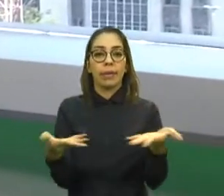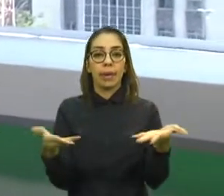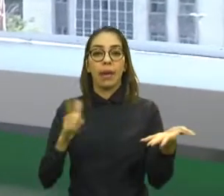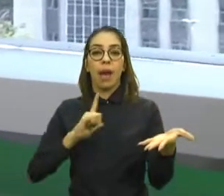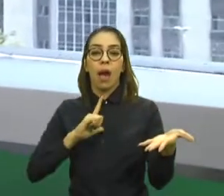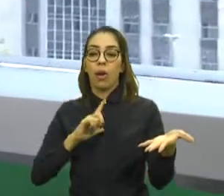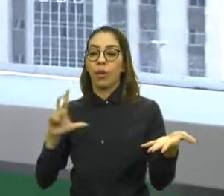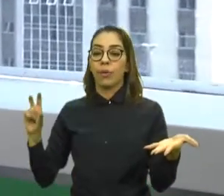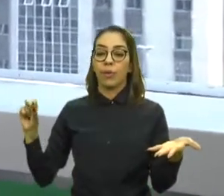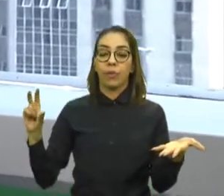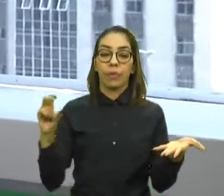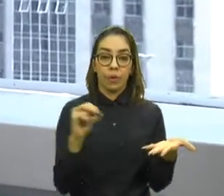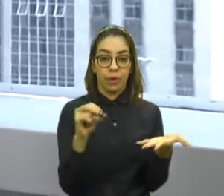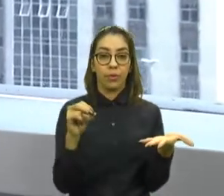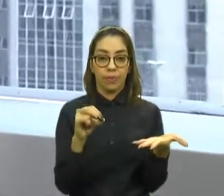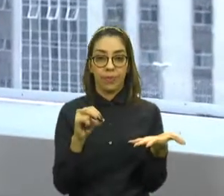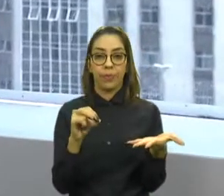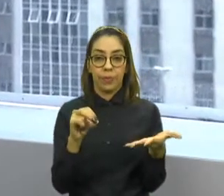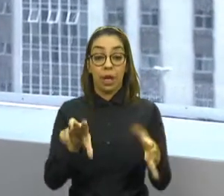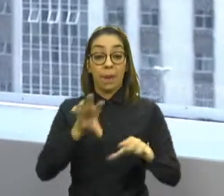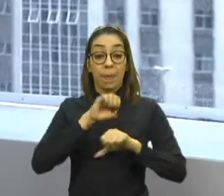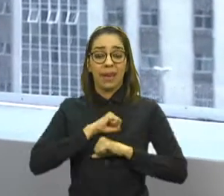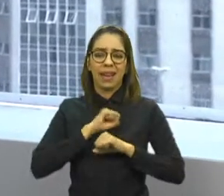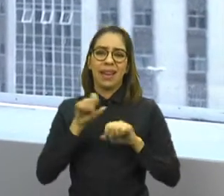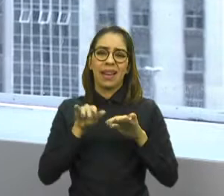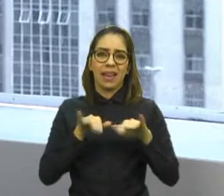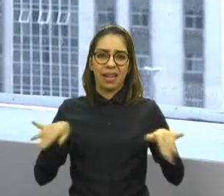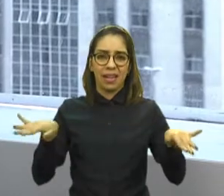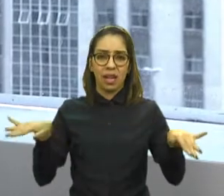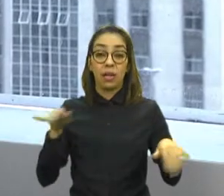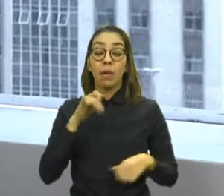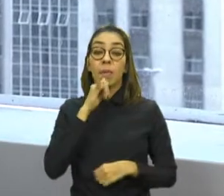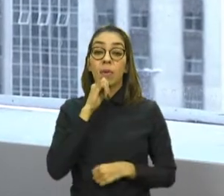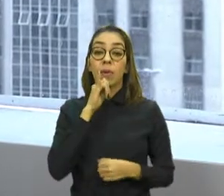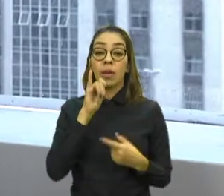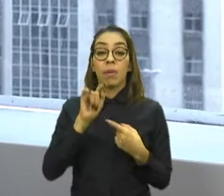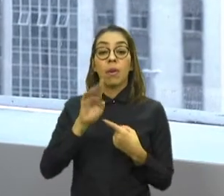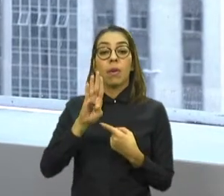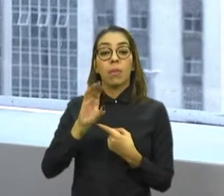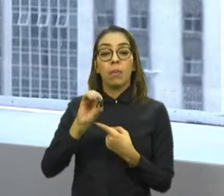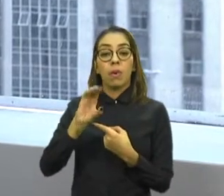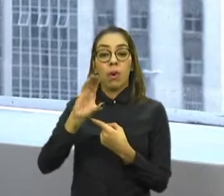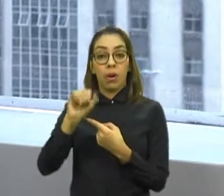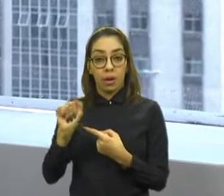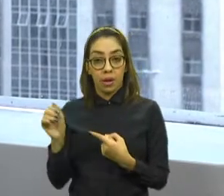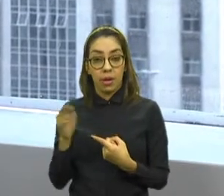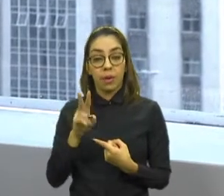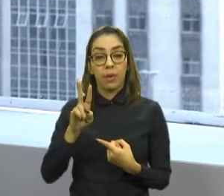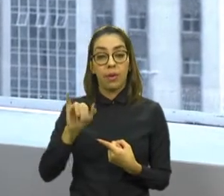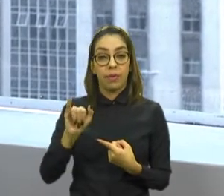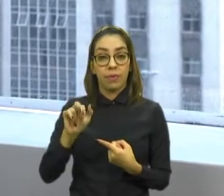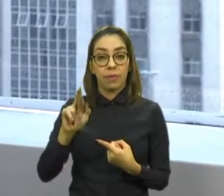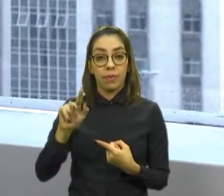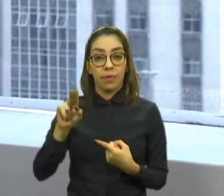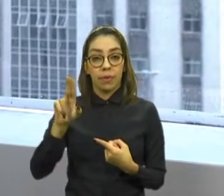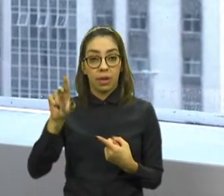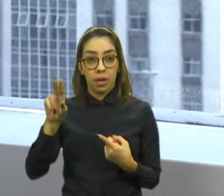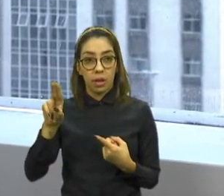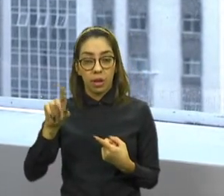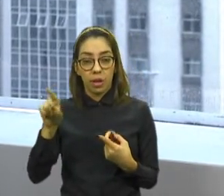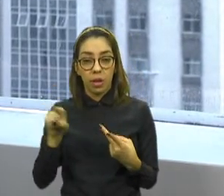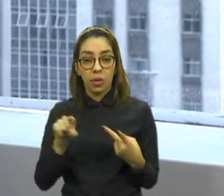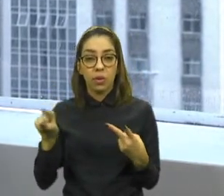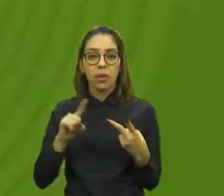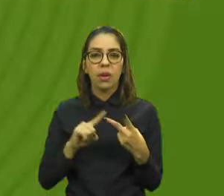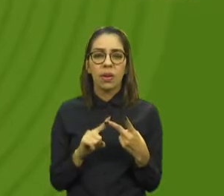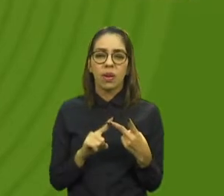grave em crianças de até 9 anos, como o bocavírus e a parainfluenza 3 e 4. O repórter Jânio Alves